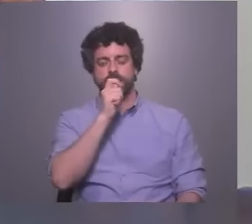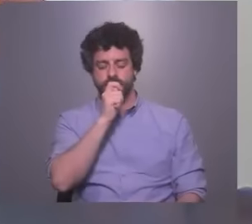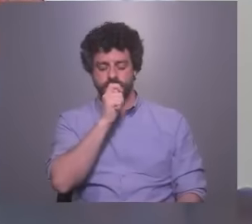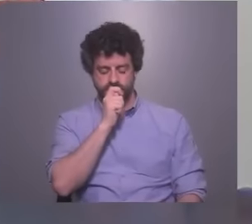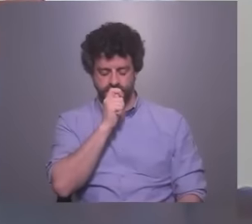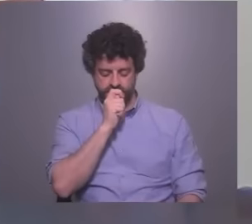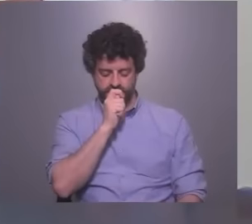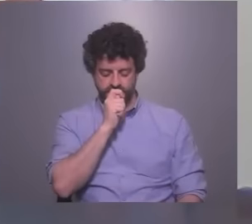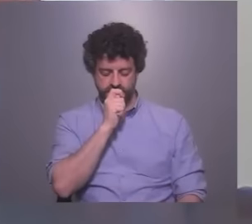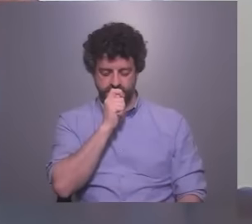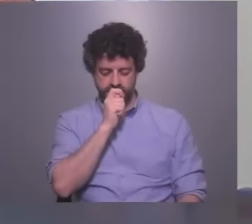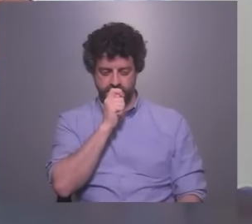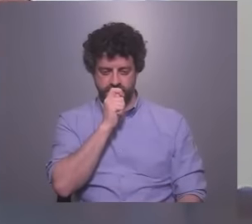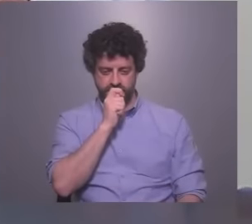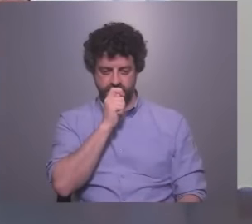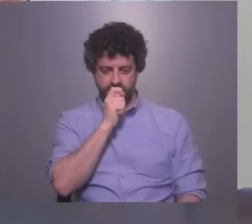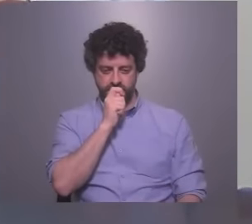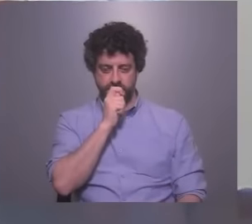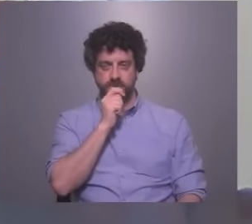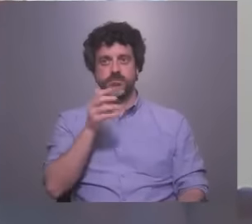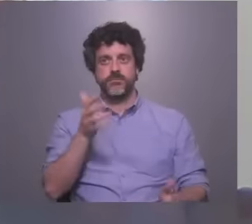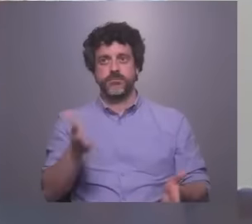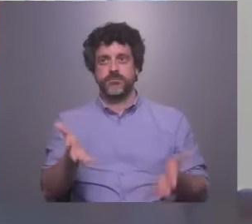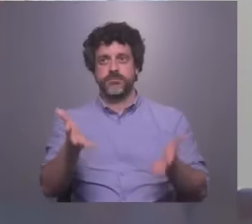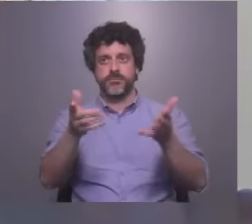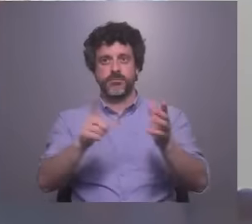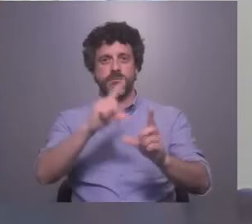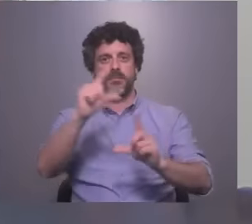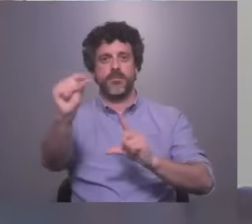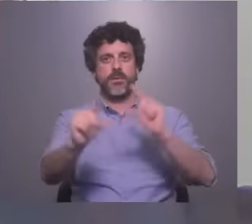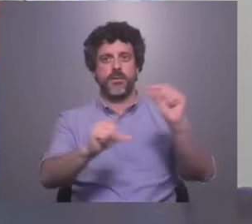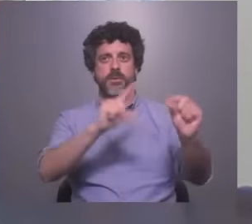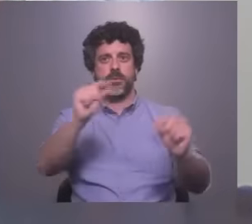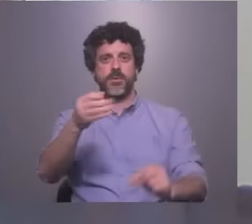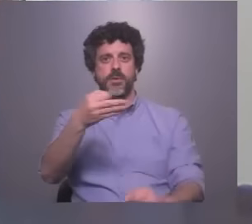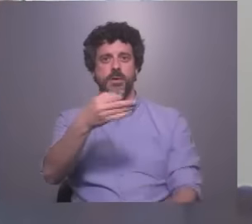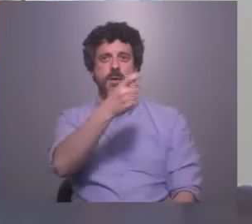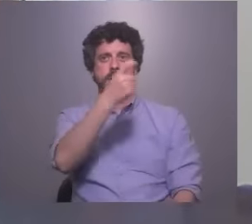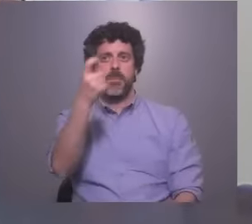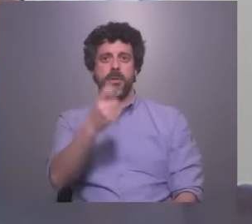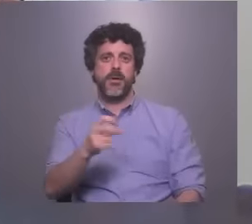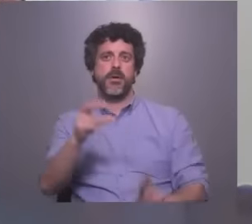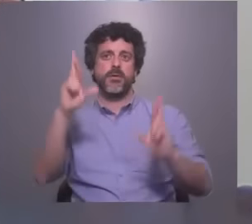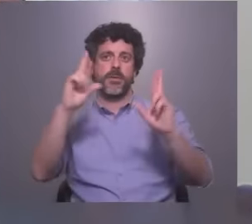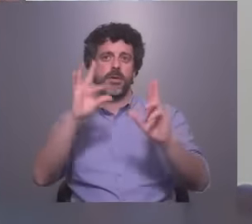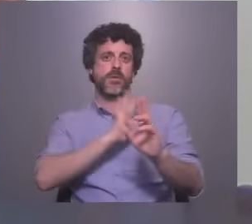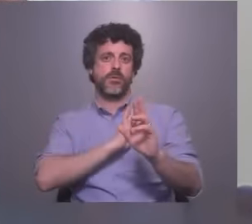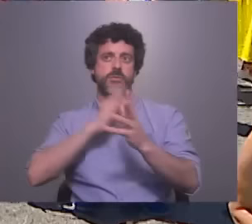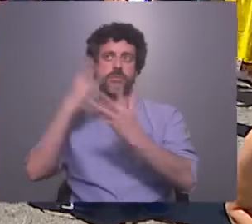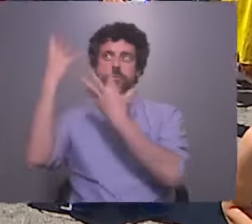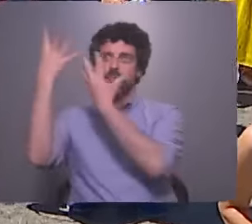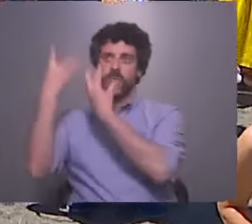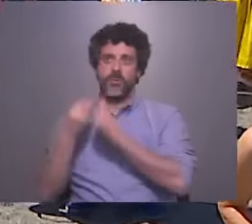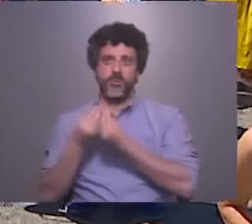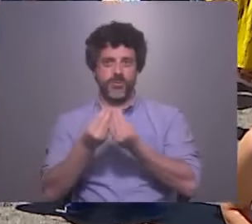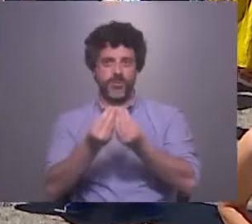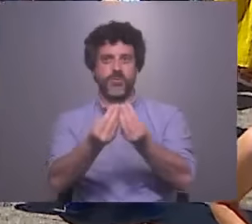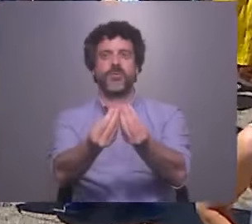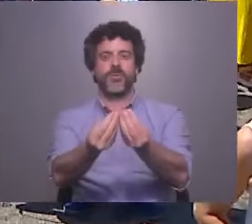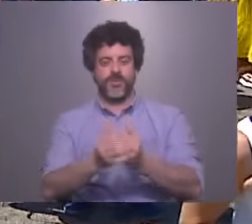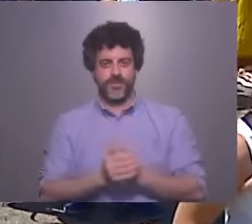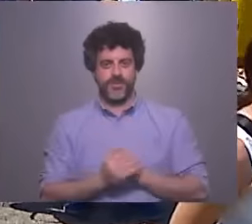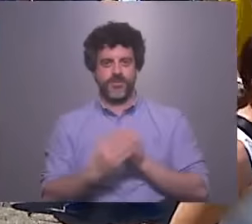Abençoe-vos Deus Todo-Poderoso, Pai, Filho e Espírito Santo.